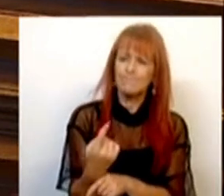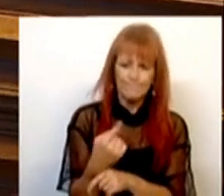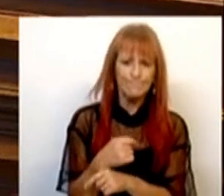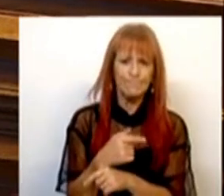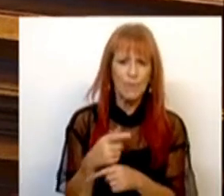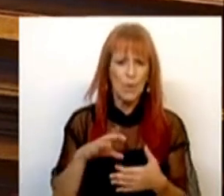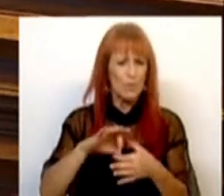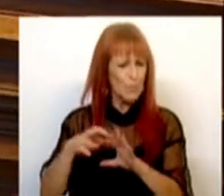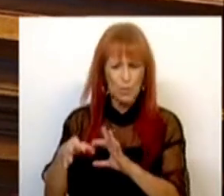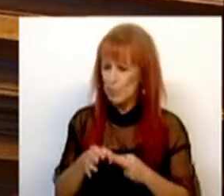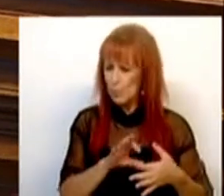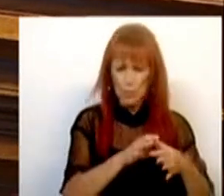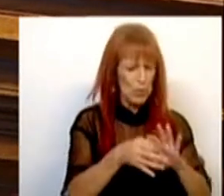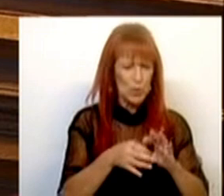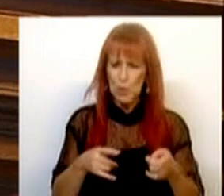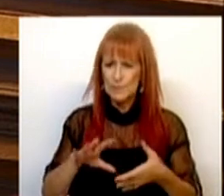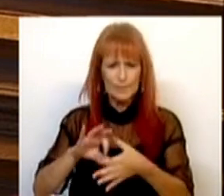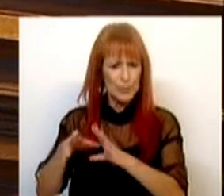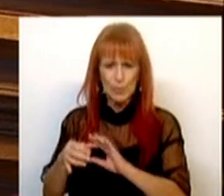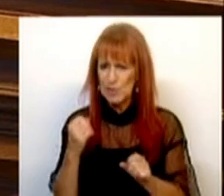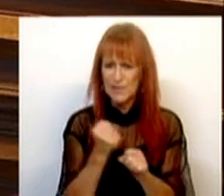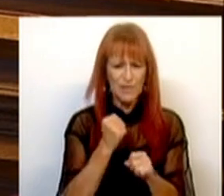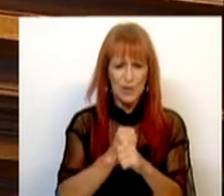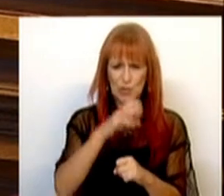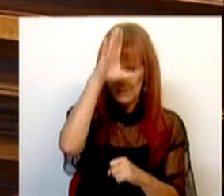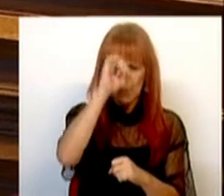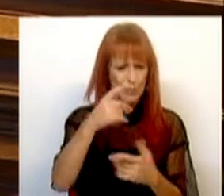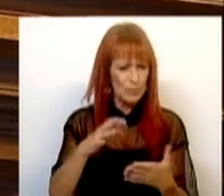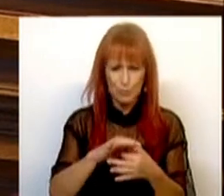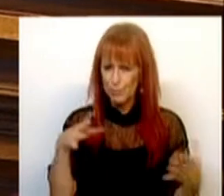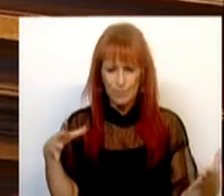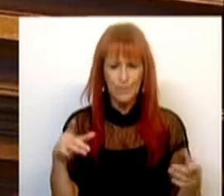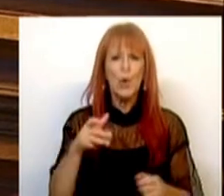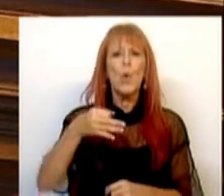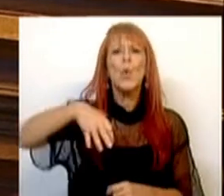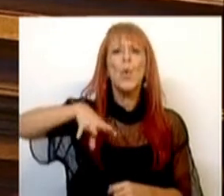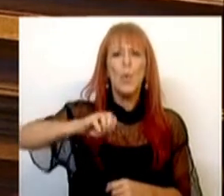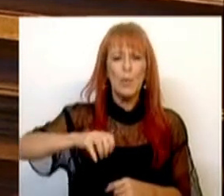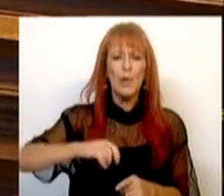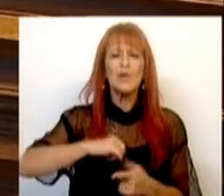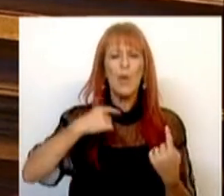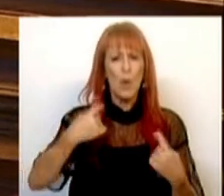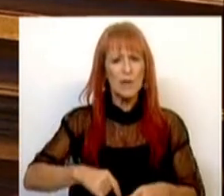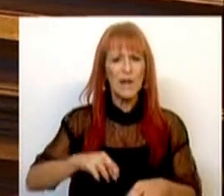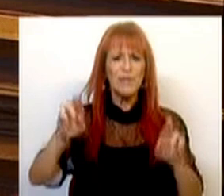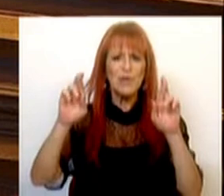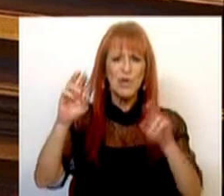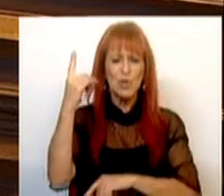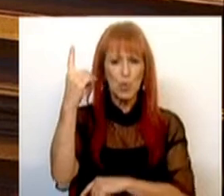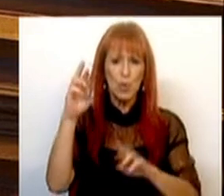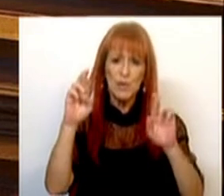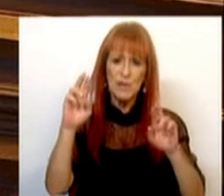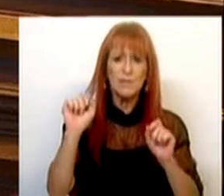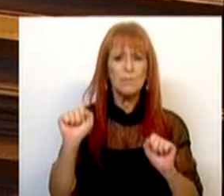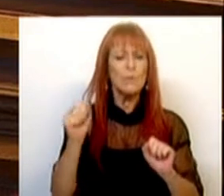da interoperabilidade e da articulação entre os serviços públicos, que o Partido Socialista sempre teve um desígnio, e esse